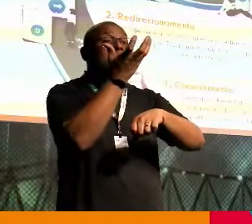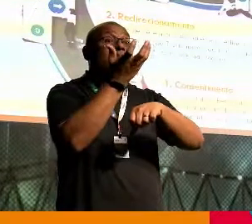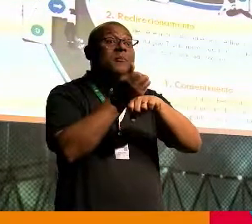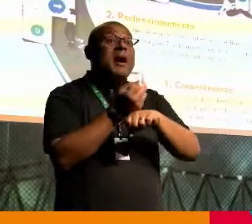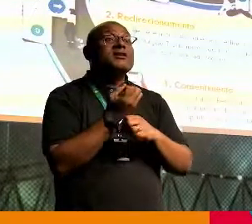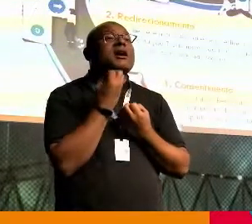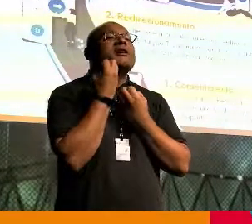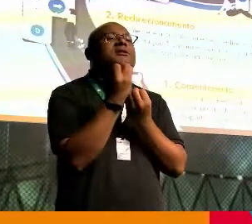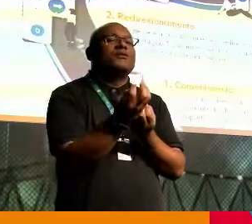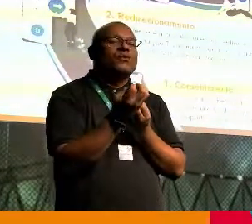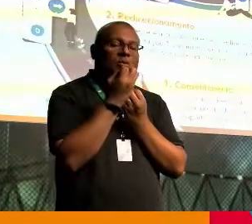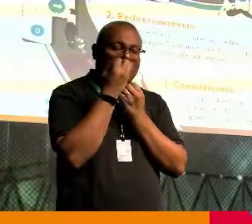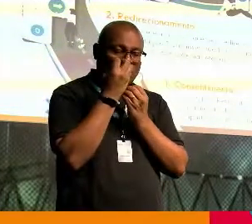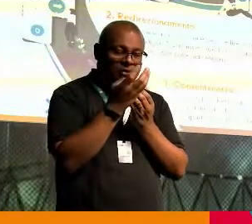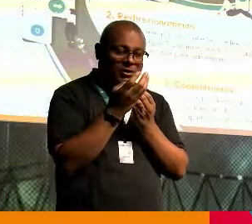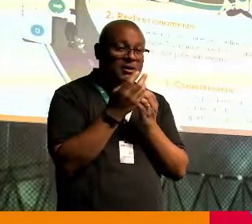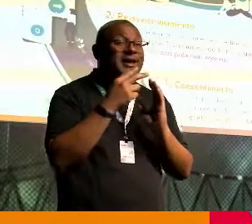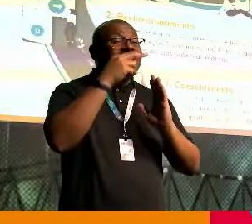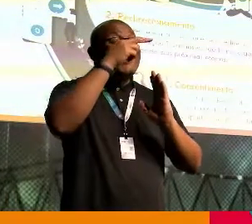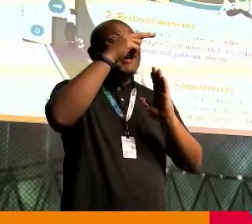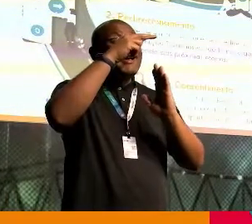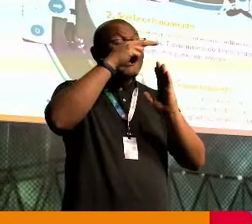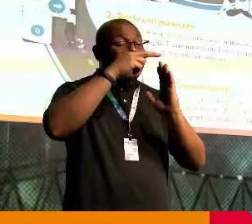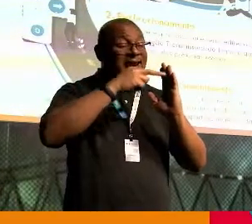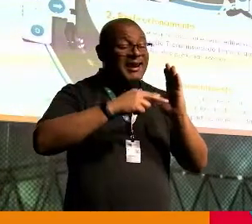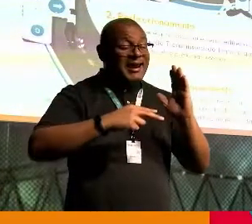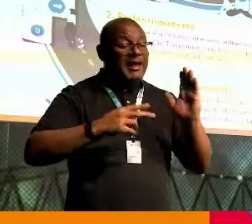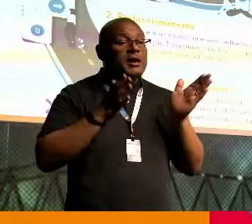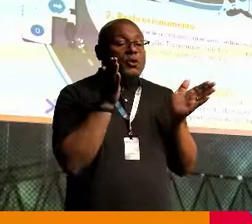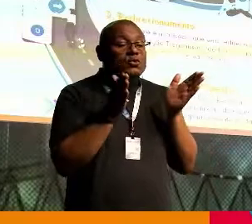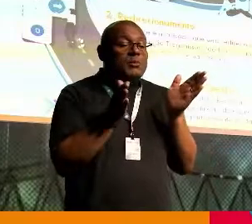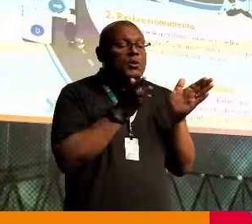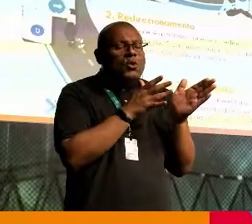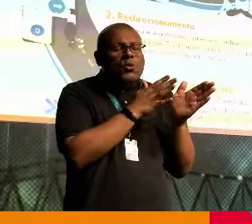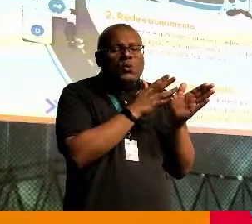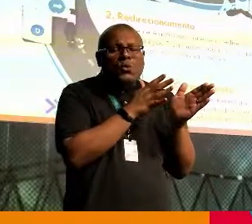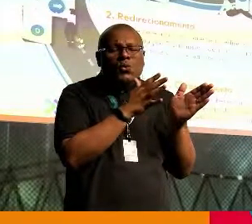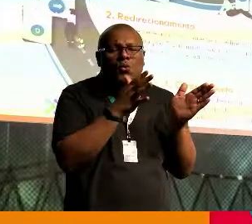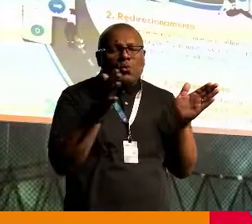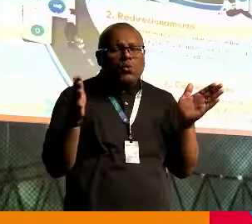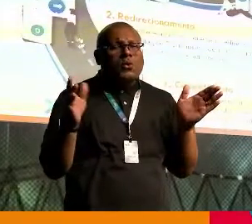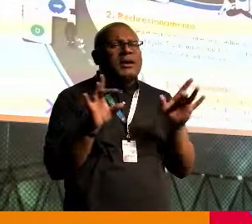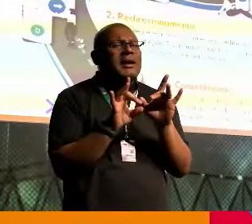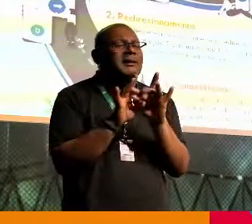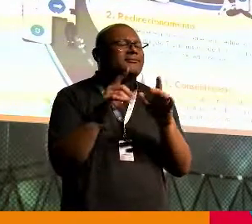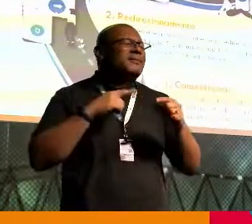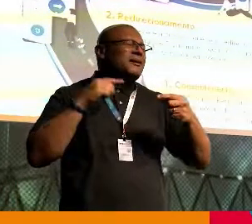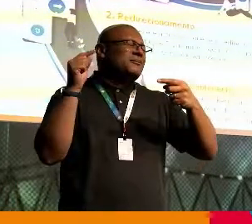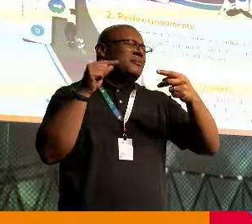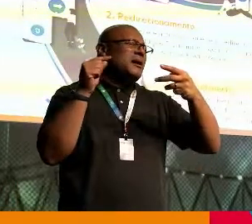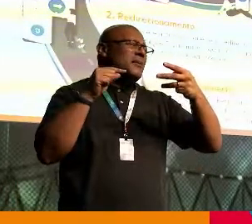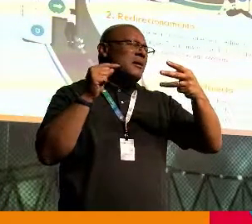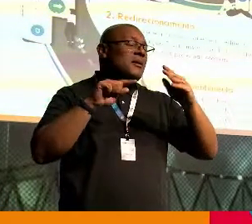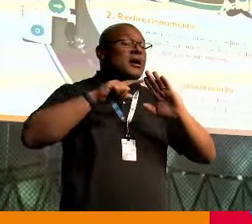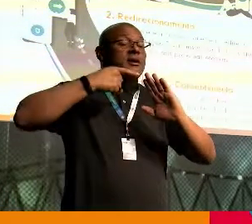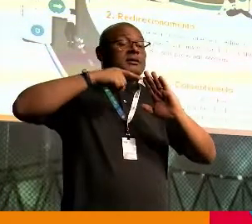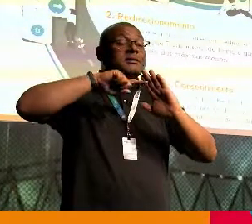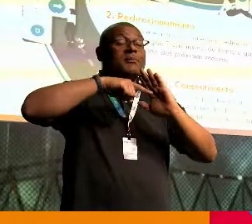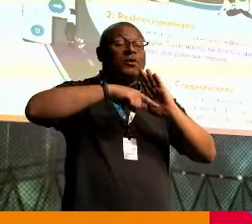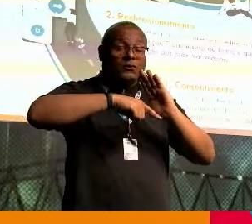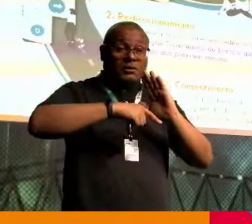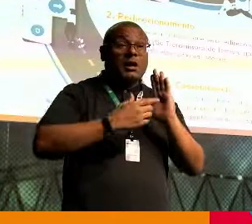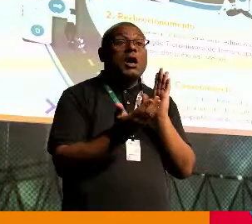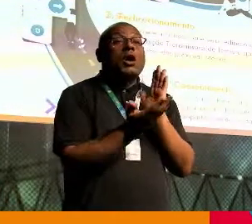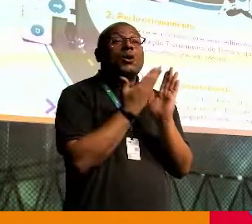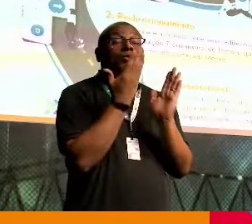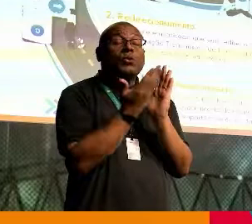do Open Finance, e olhem as jornadas lá, tá? Já tem de compartilhamento de dados, iniciação de pagamento, tem muita coisa. Para quem quer se aprofundar, eu acho que é o